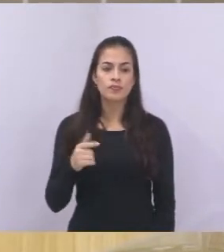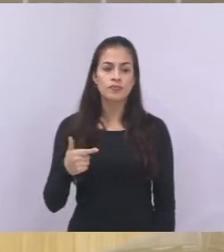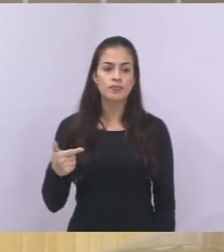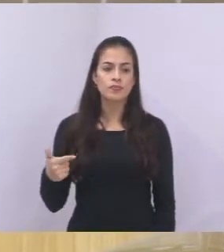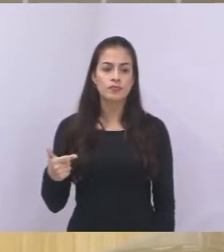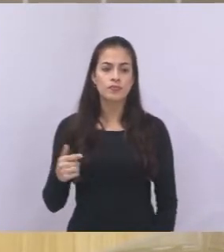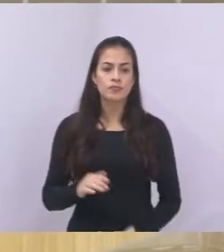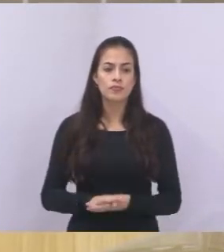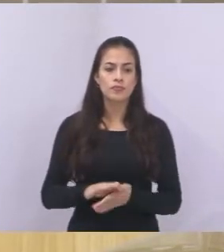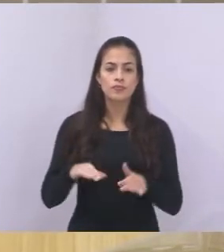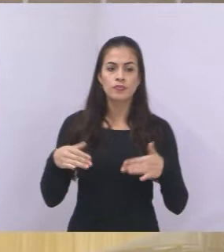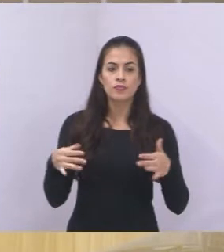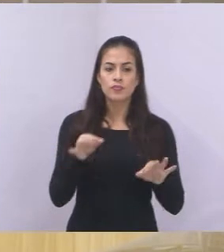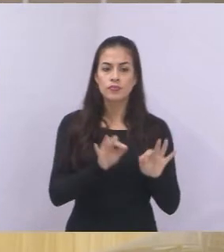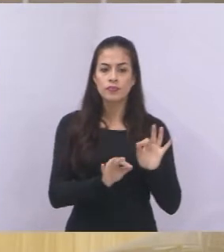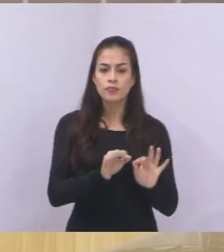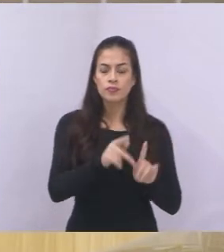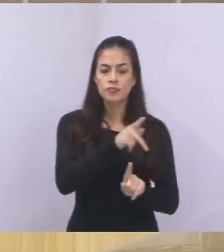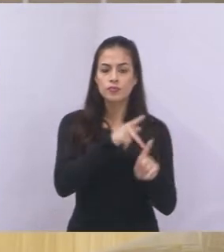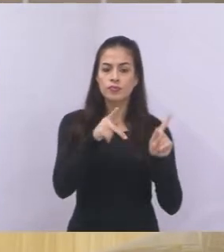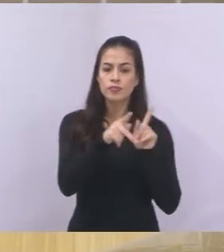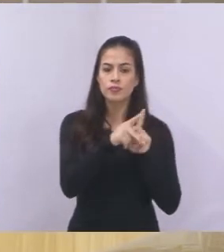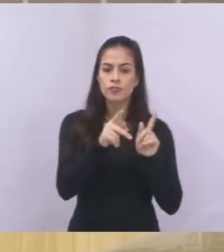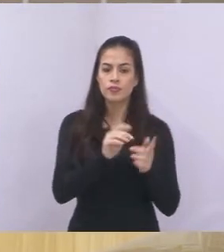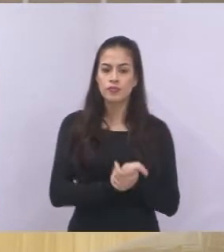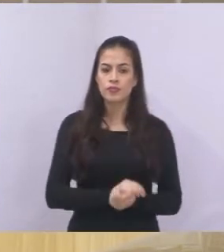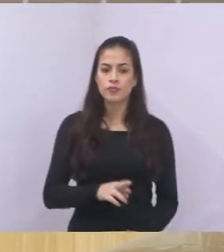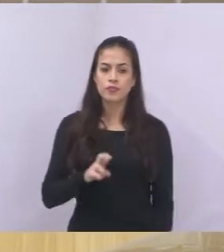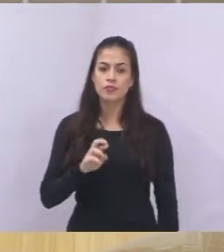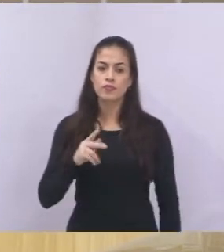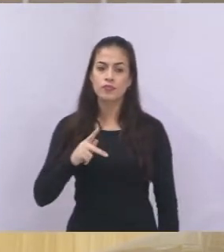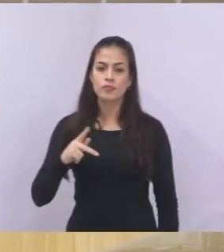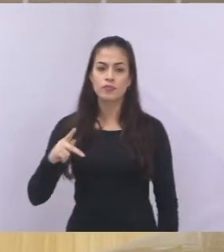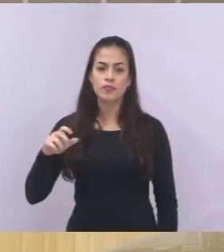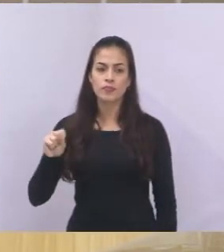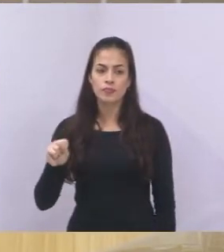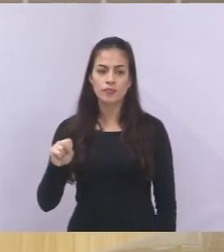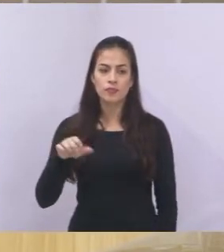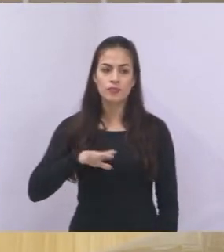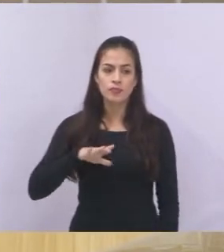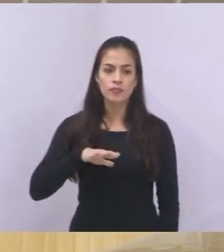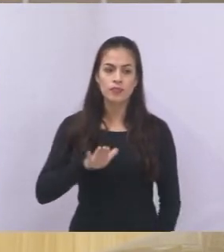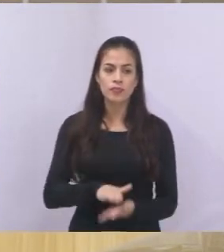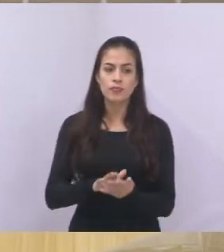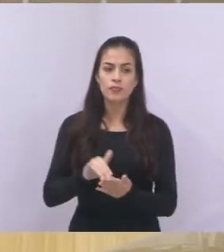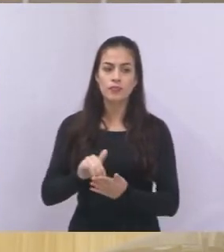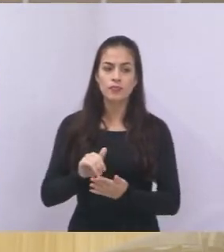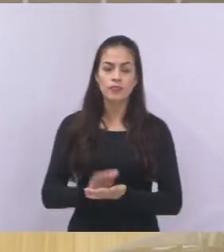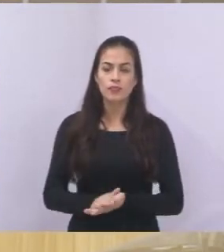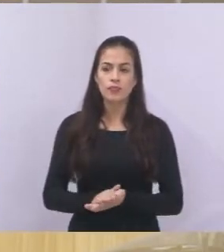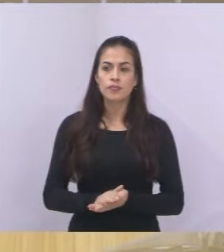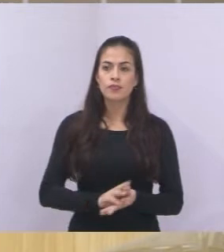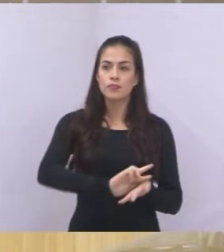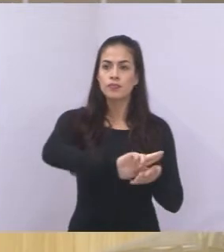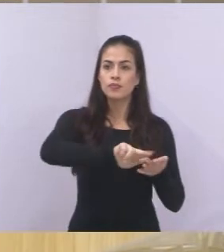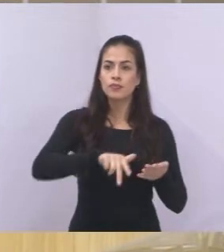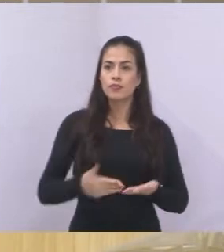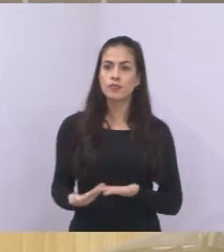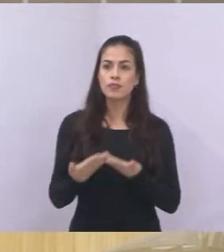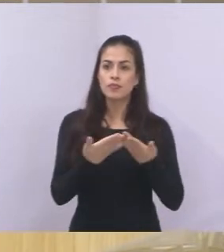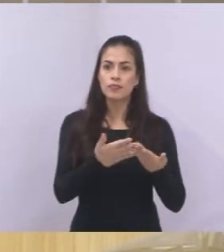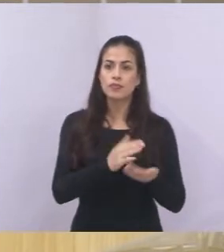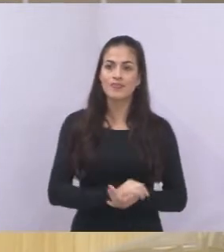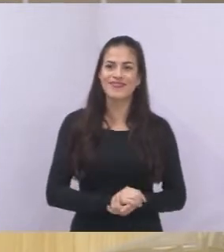de Benefício do Regime Próprio de Previdência Social, RPPS, do município de Jacareí, e estabelece outras providências.